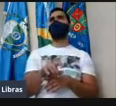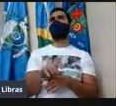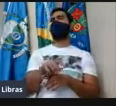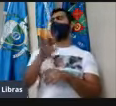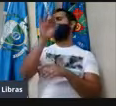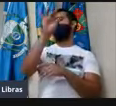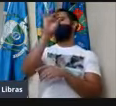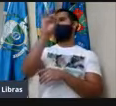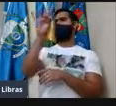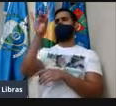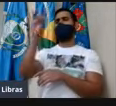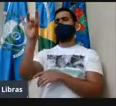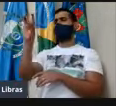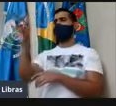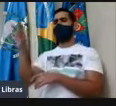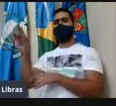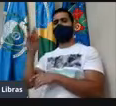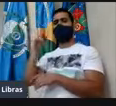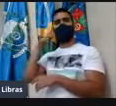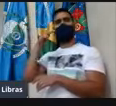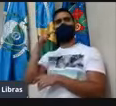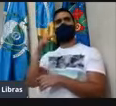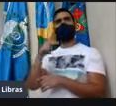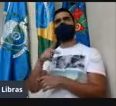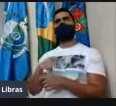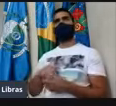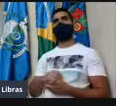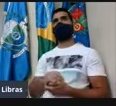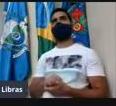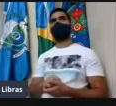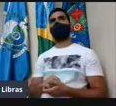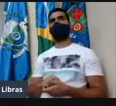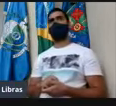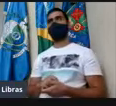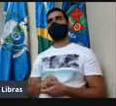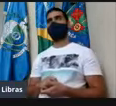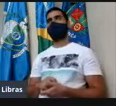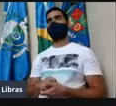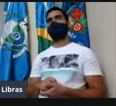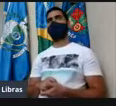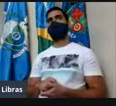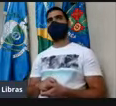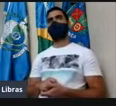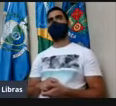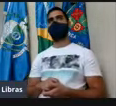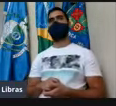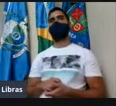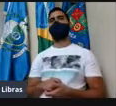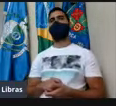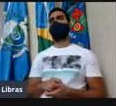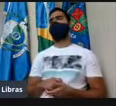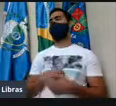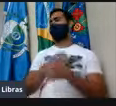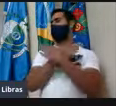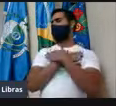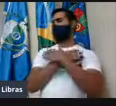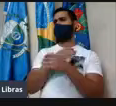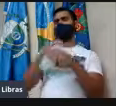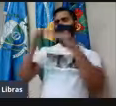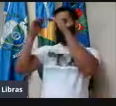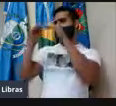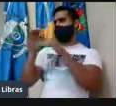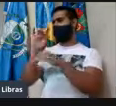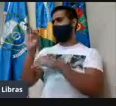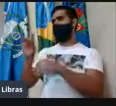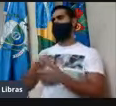Marcelo, Pedro, Saulo, um abraço grande, o Marquinho, Rafael,